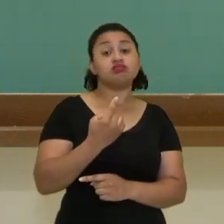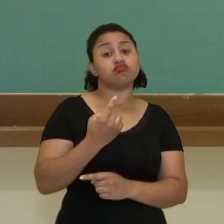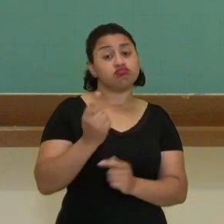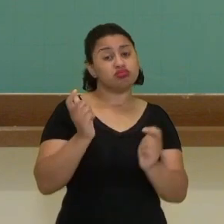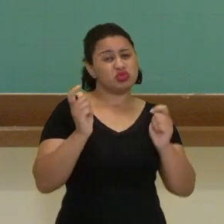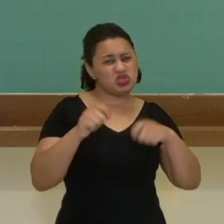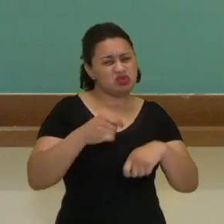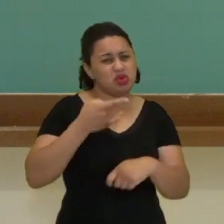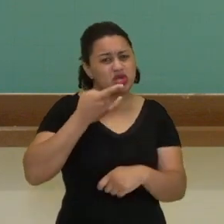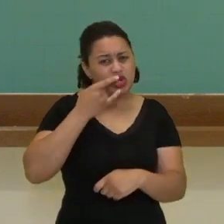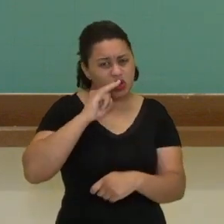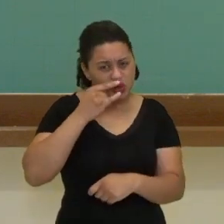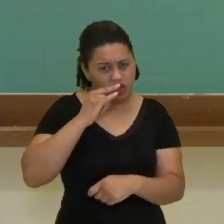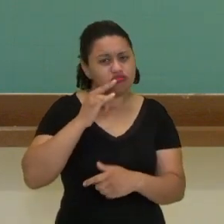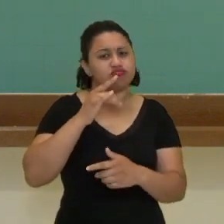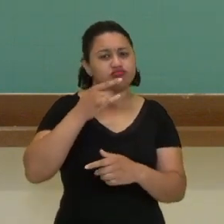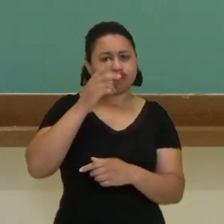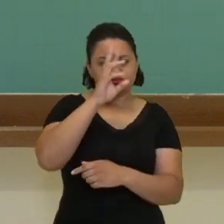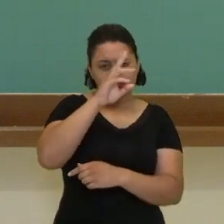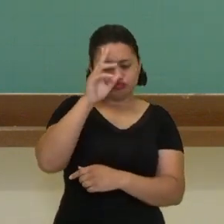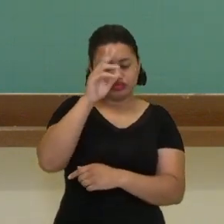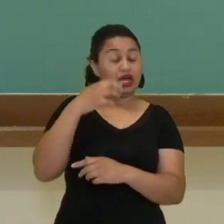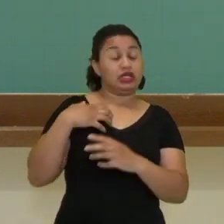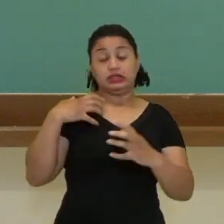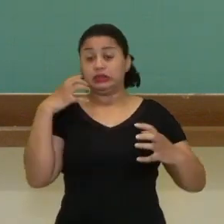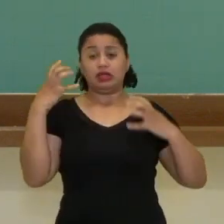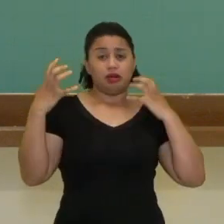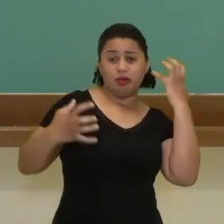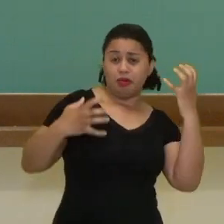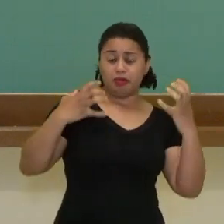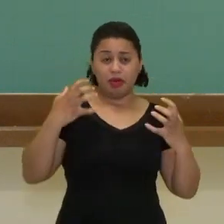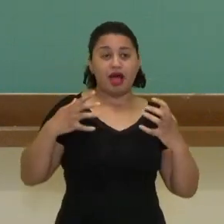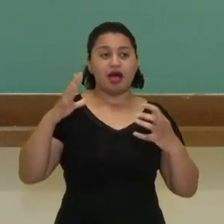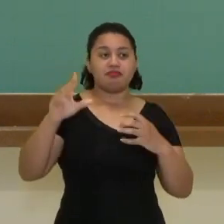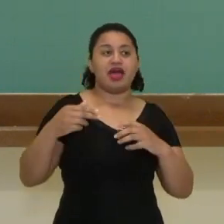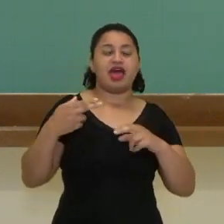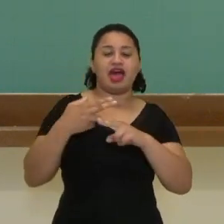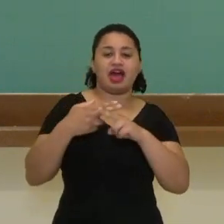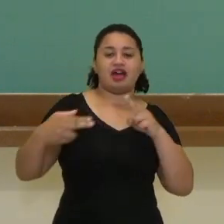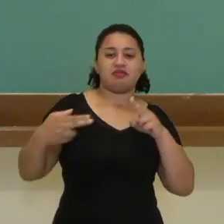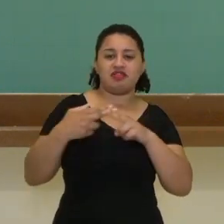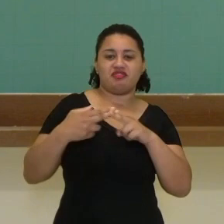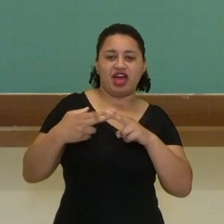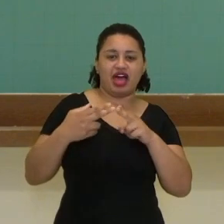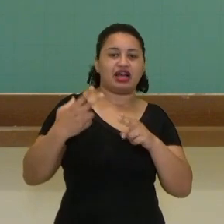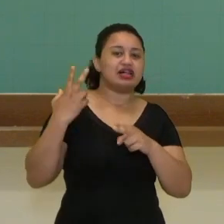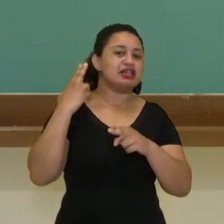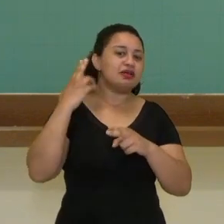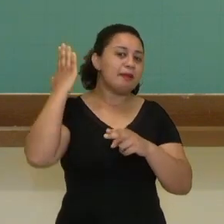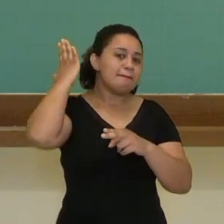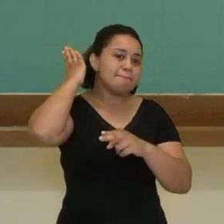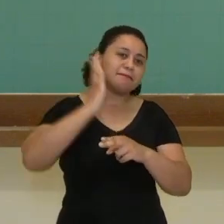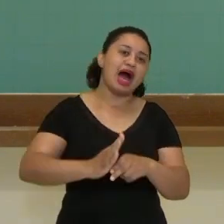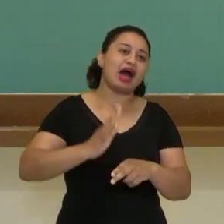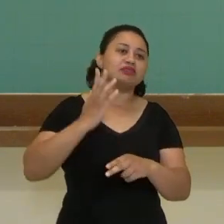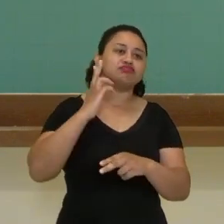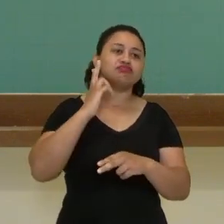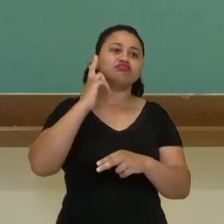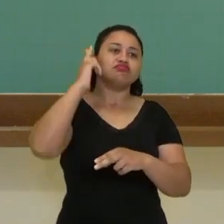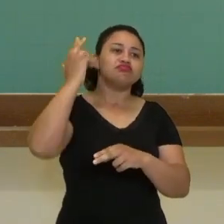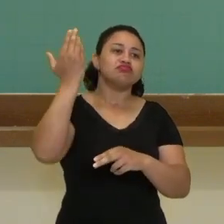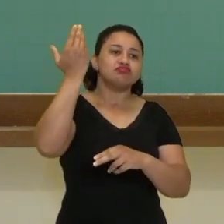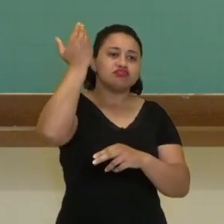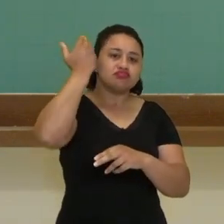alcoolizado, ele surta ainda mais, pega uma faca e mutila a própria orelha, né?